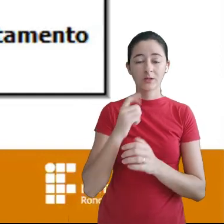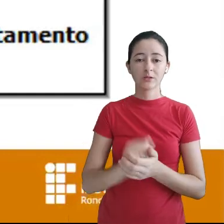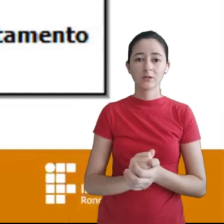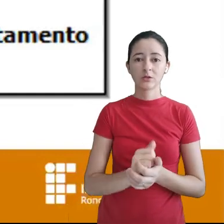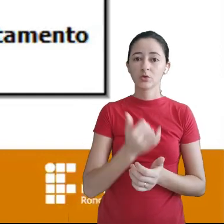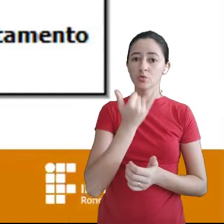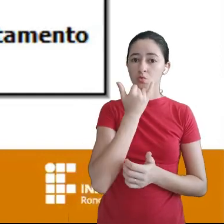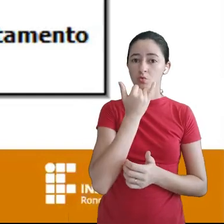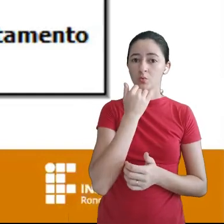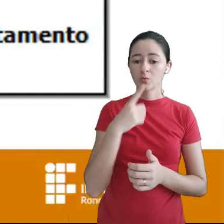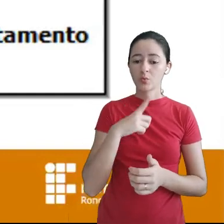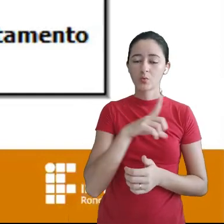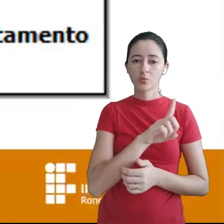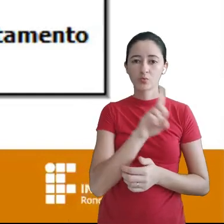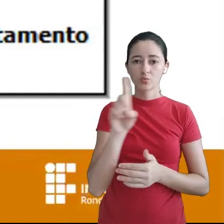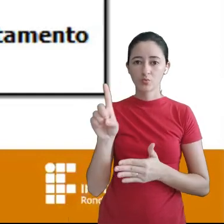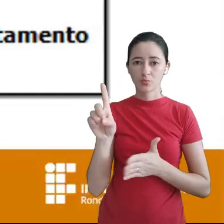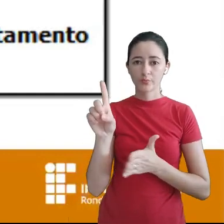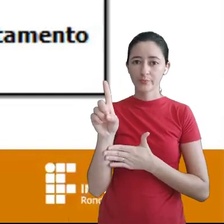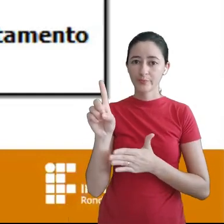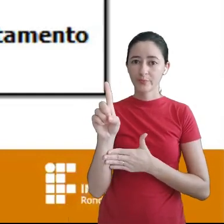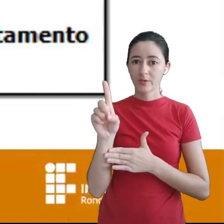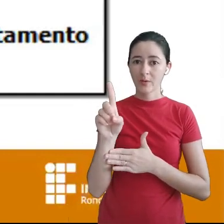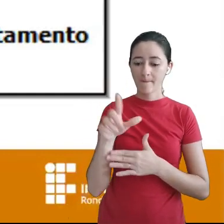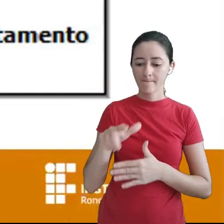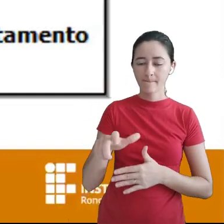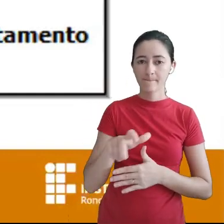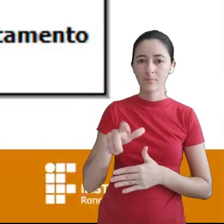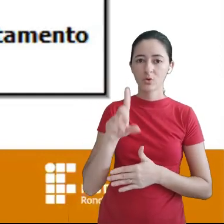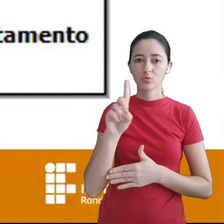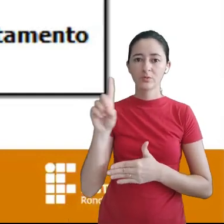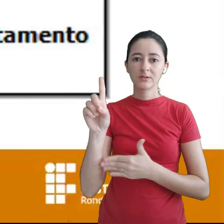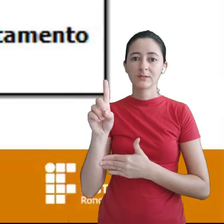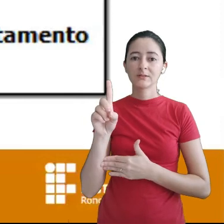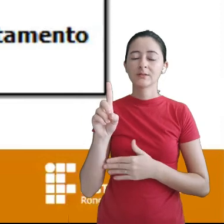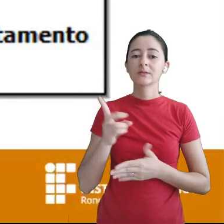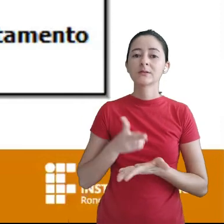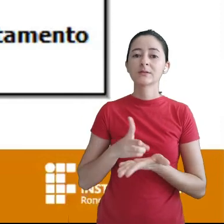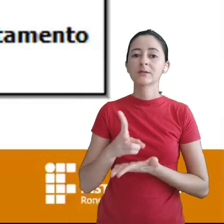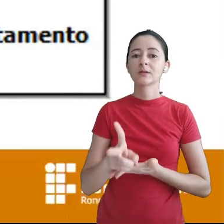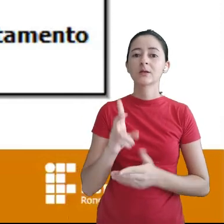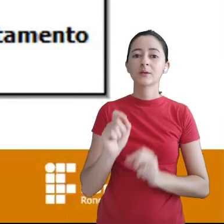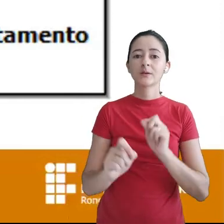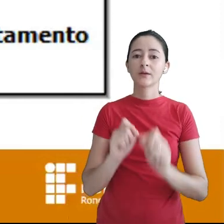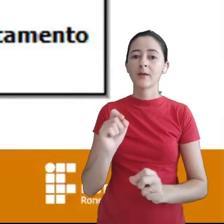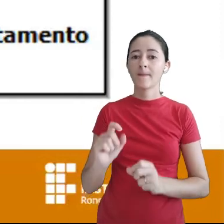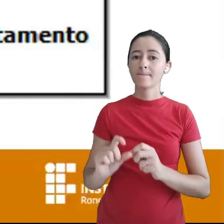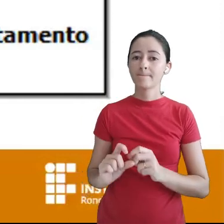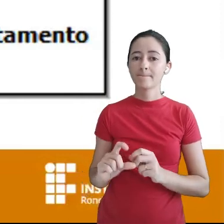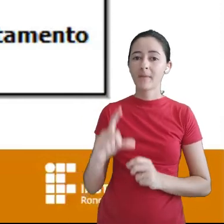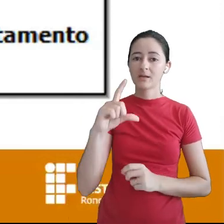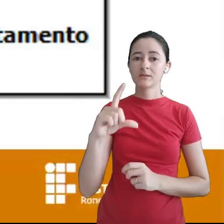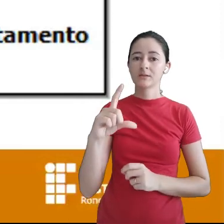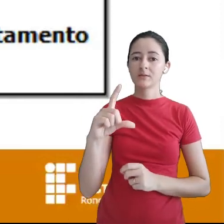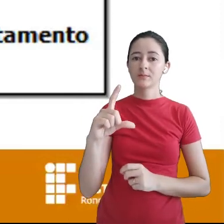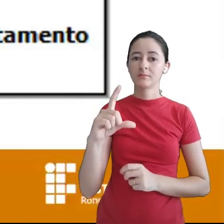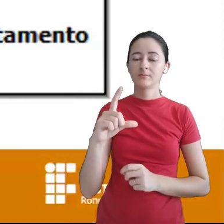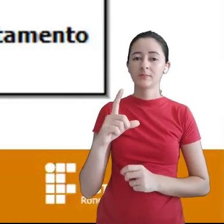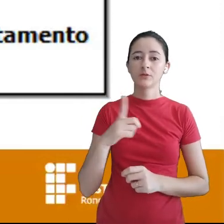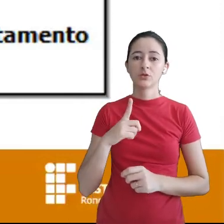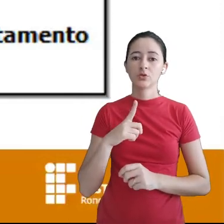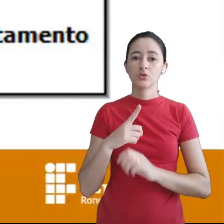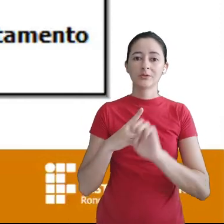olha onde o mouse está aqui, esquerdo é, desculpa, perdão, do ladinho direito, onde o mouse está, lado direito sempre será